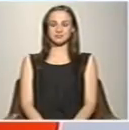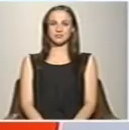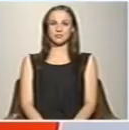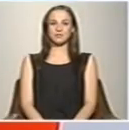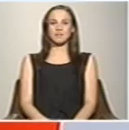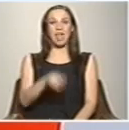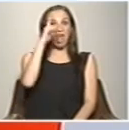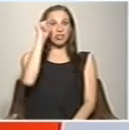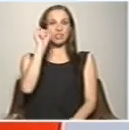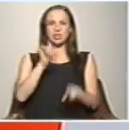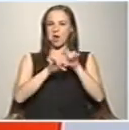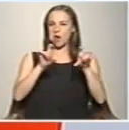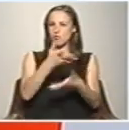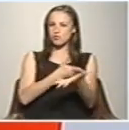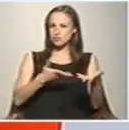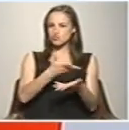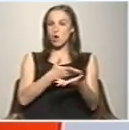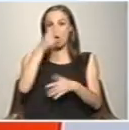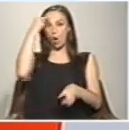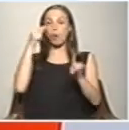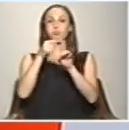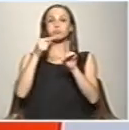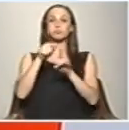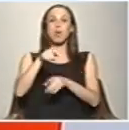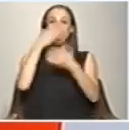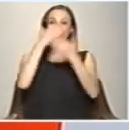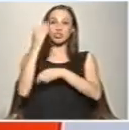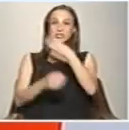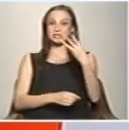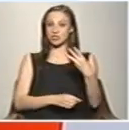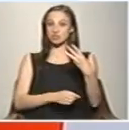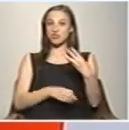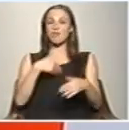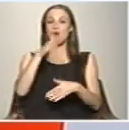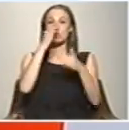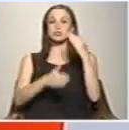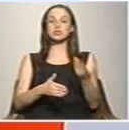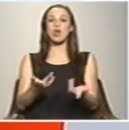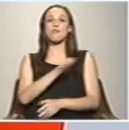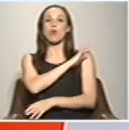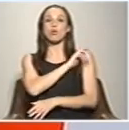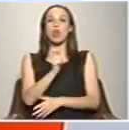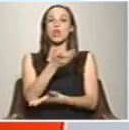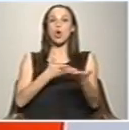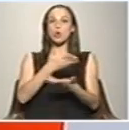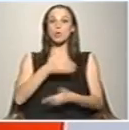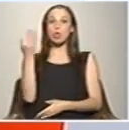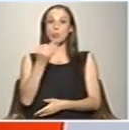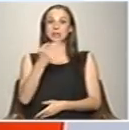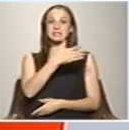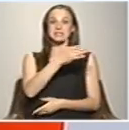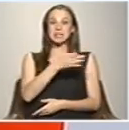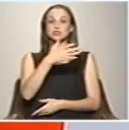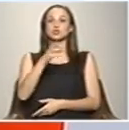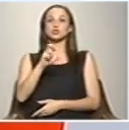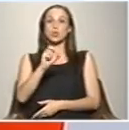Acelerar ideias de negócios é o objetivo destes 3 dias que vão acontecer na Faculdade de Economia do Porto nos dias 17, 18 e